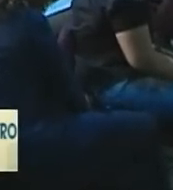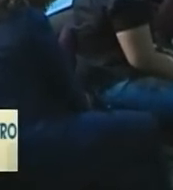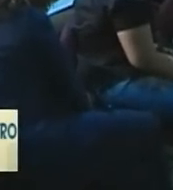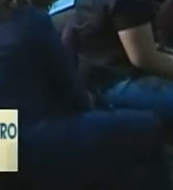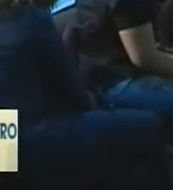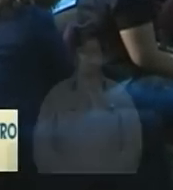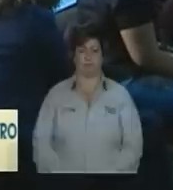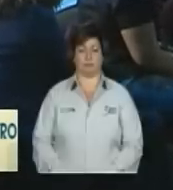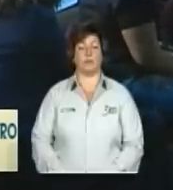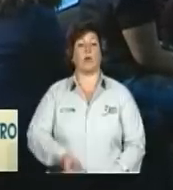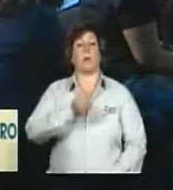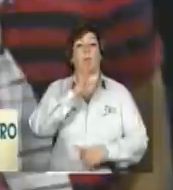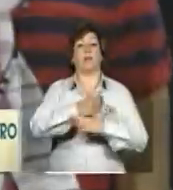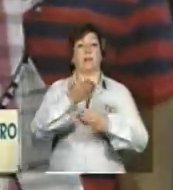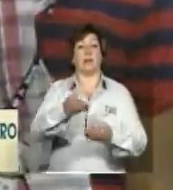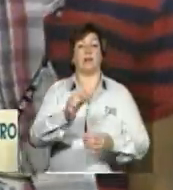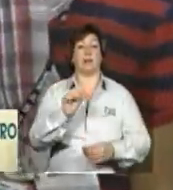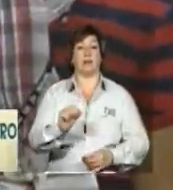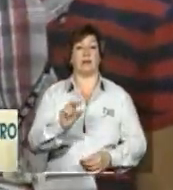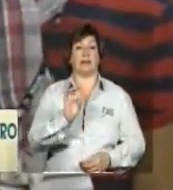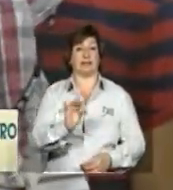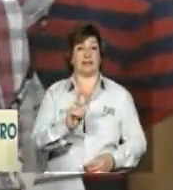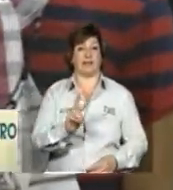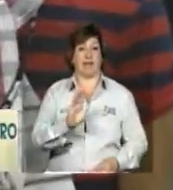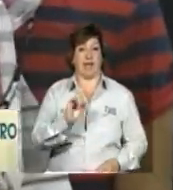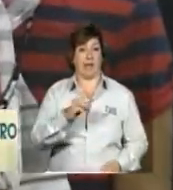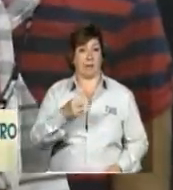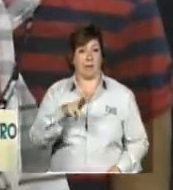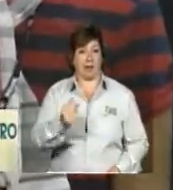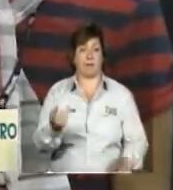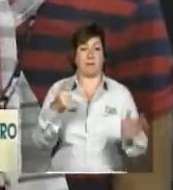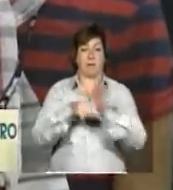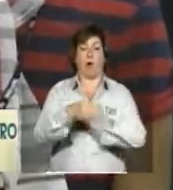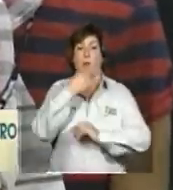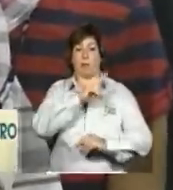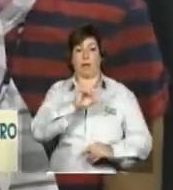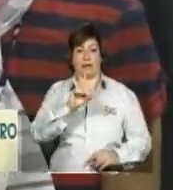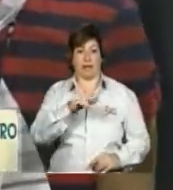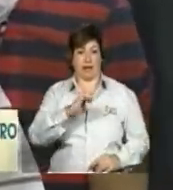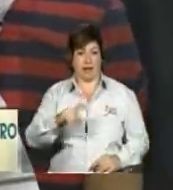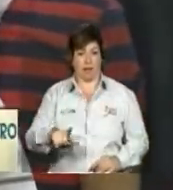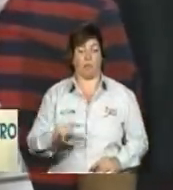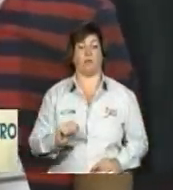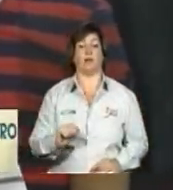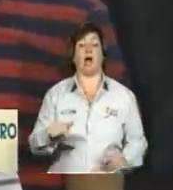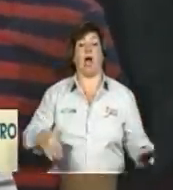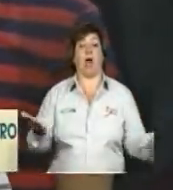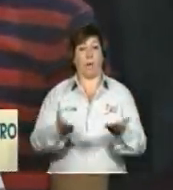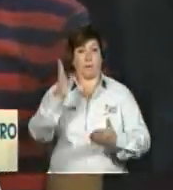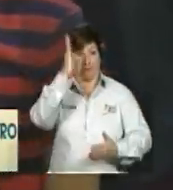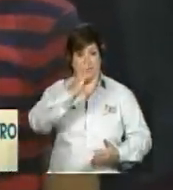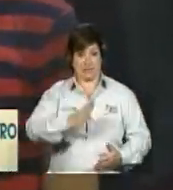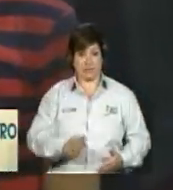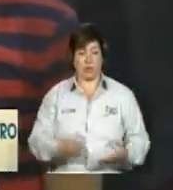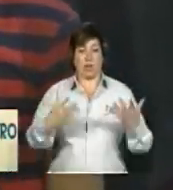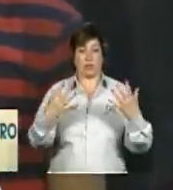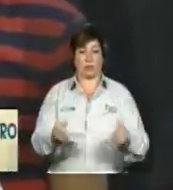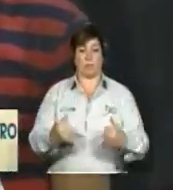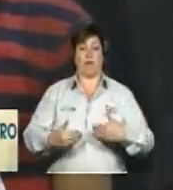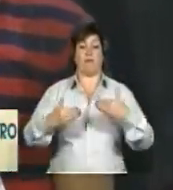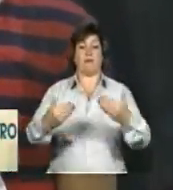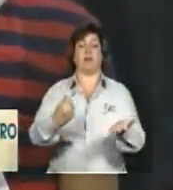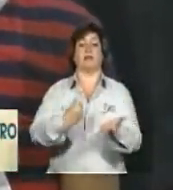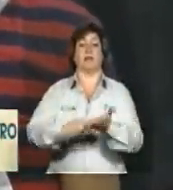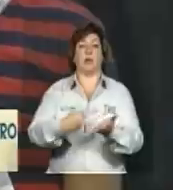Boa tarde, ministro. Daniel Zucco, da TV Câmara. Eu queria fazer uma pergunta um pouco mais política. O Brasil, agora que assume a frente na